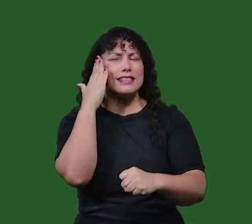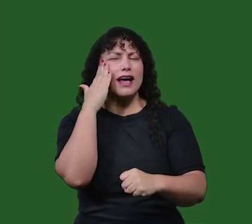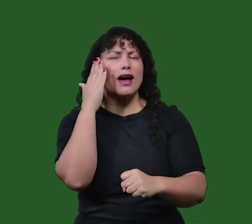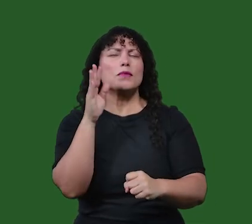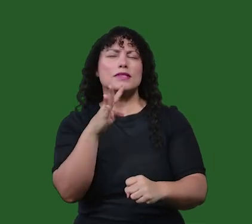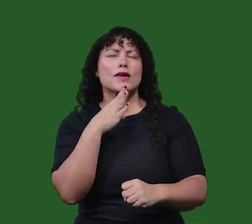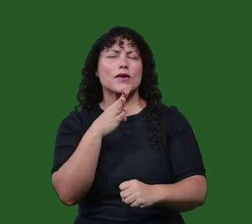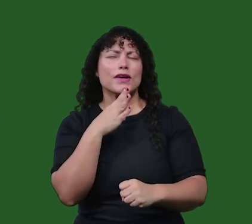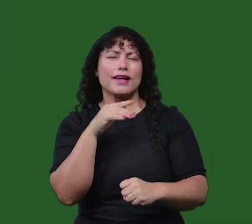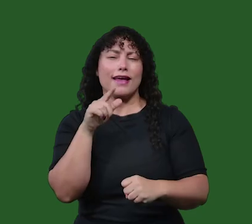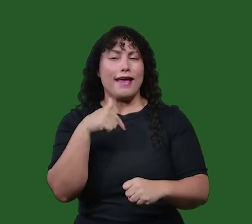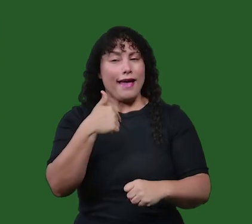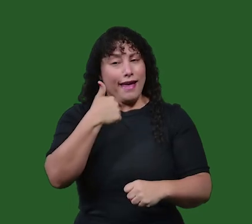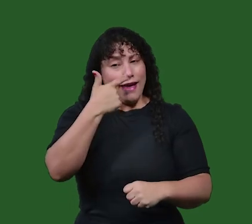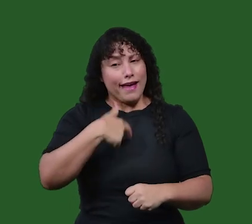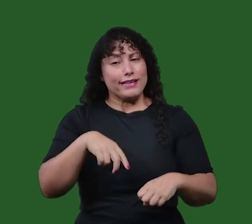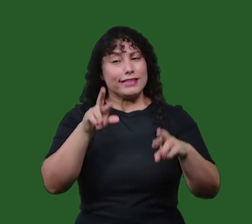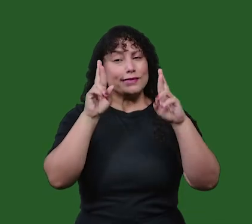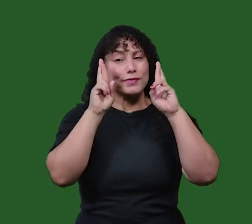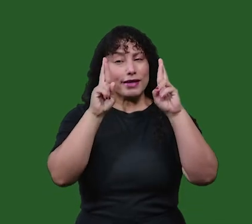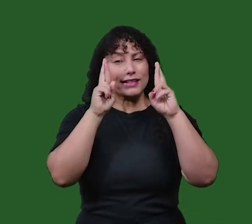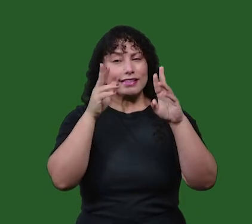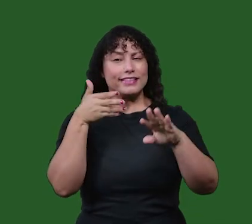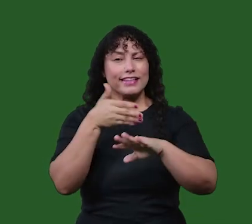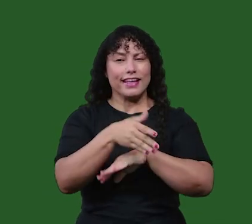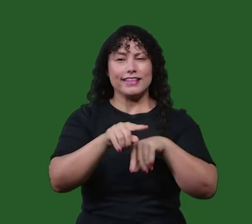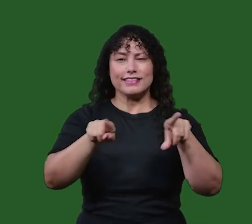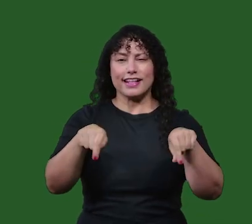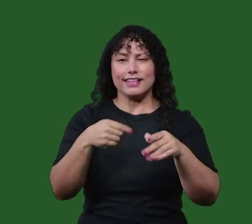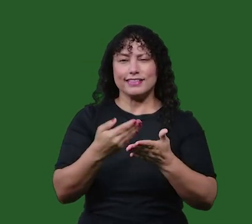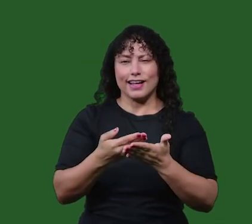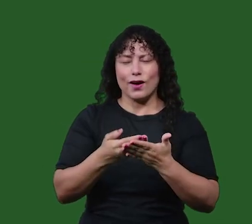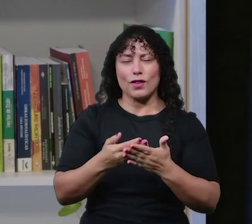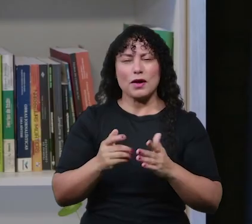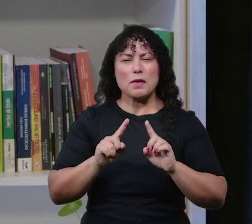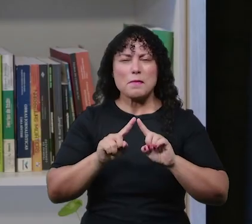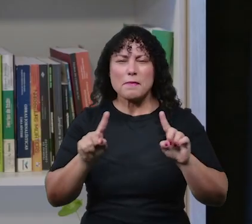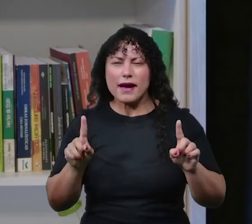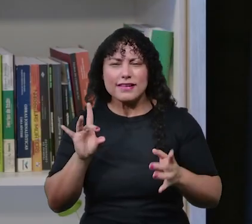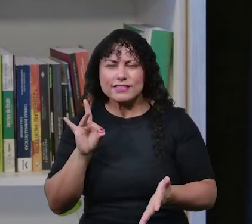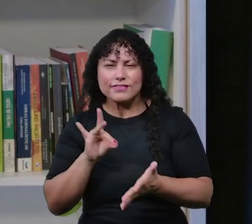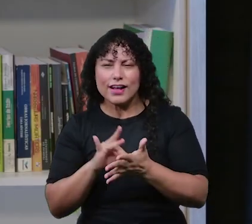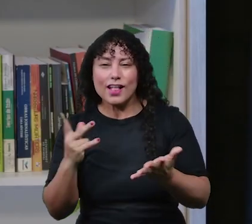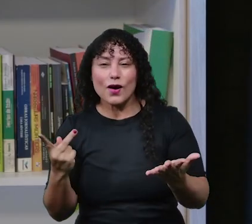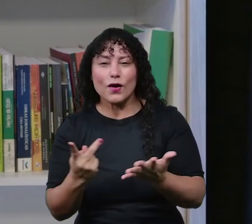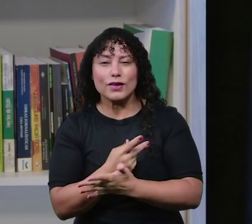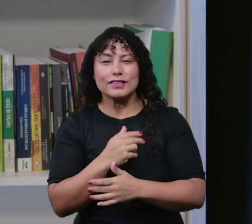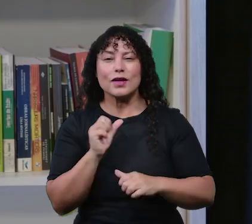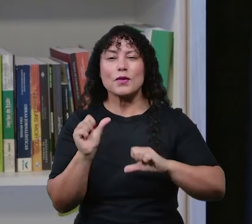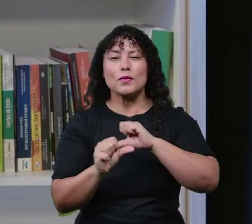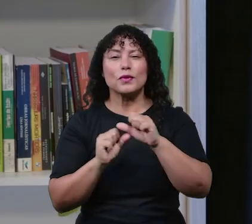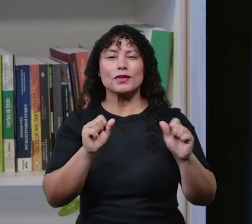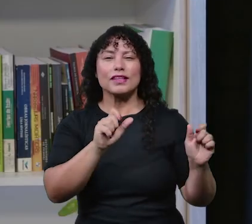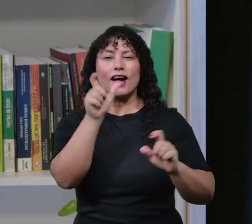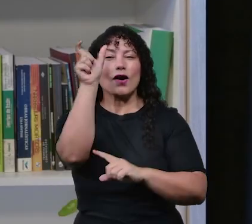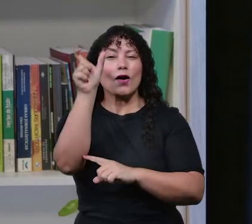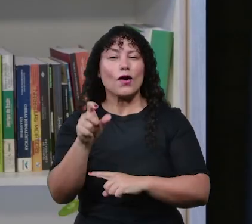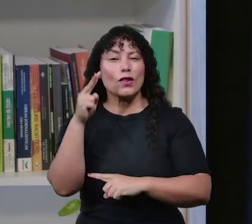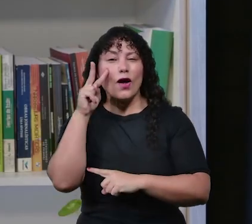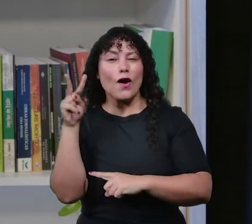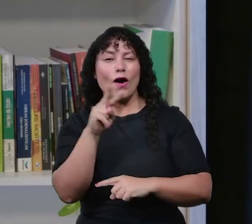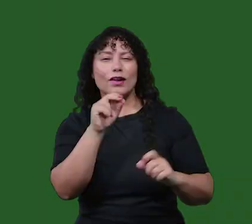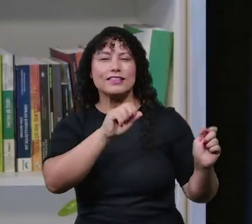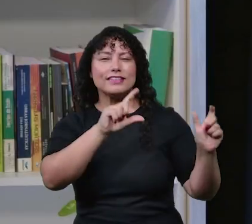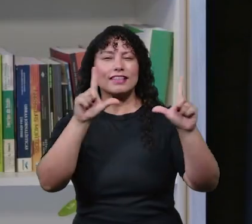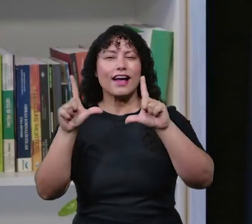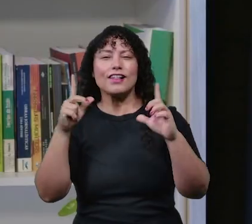previsível. Essa é a expectativa quando a gente entra em sala de aula. Mas o que de fato acontece? Muda a coluna aí, olha